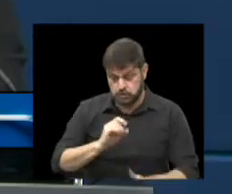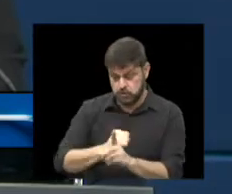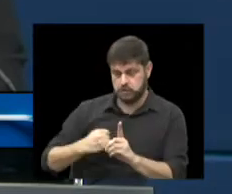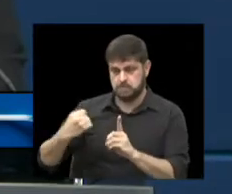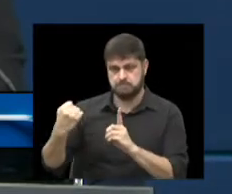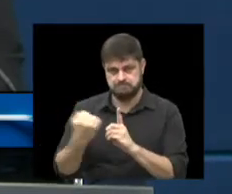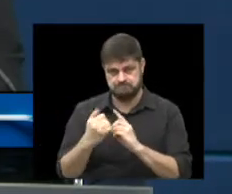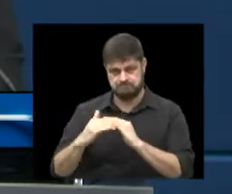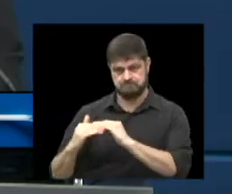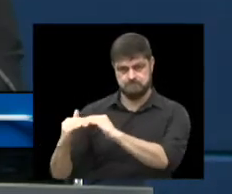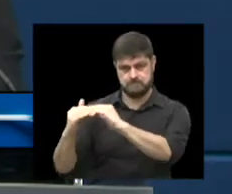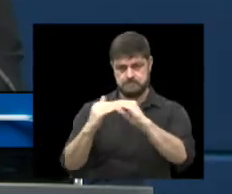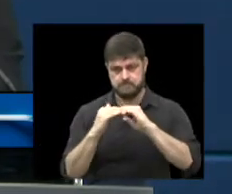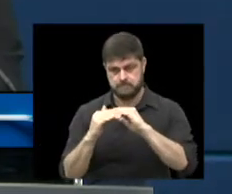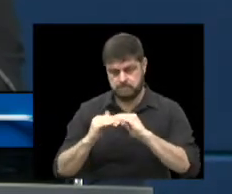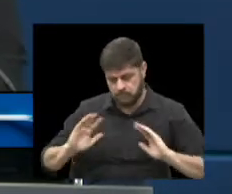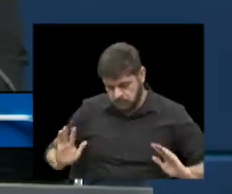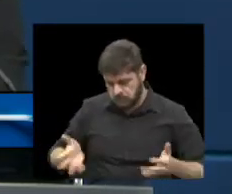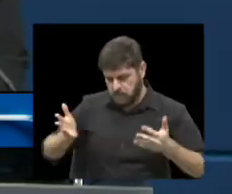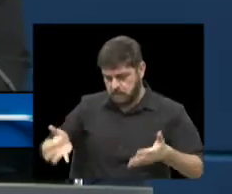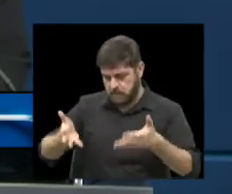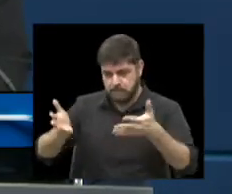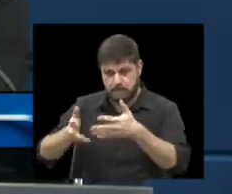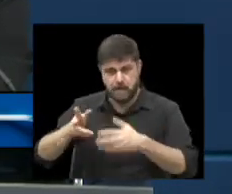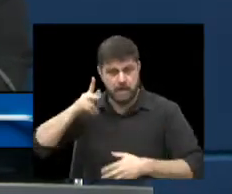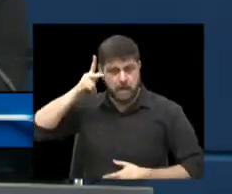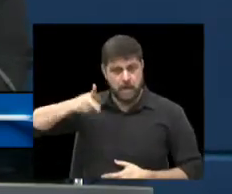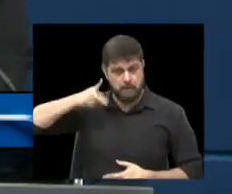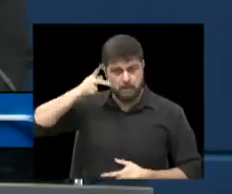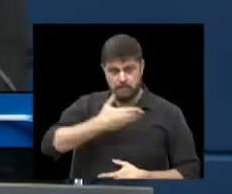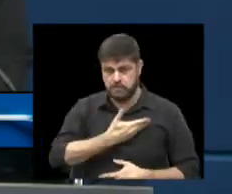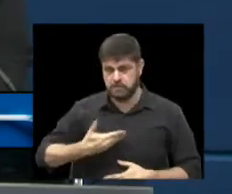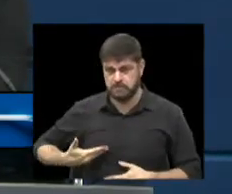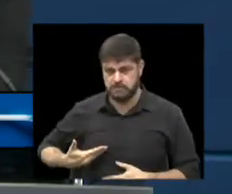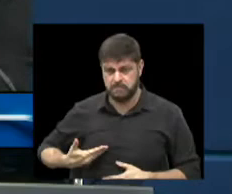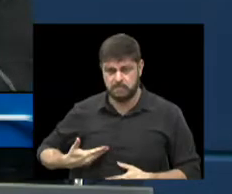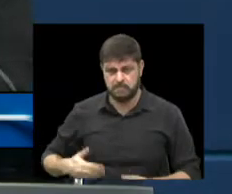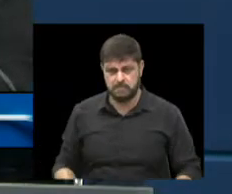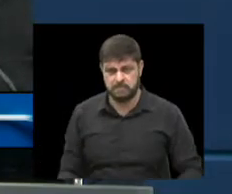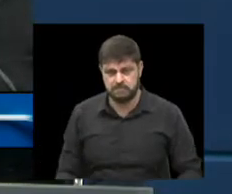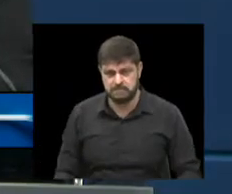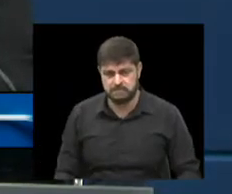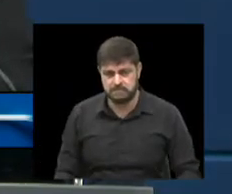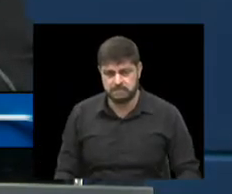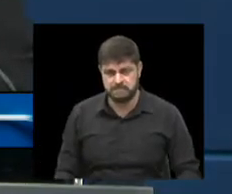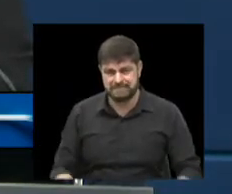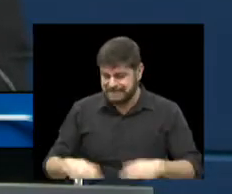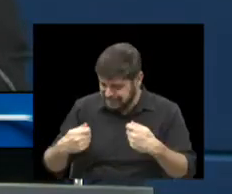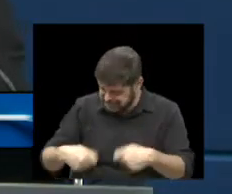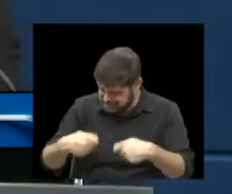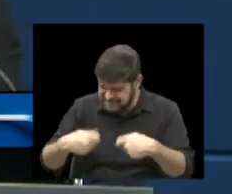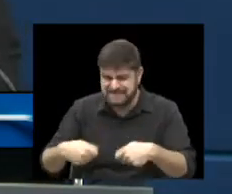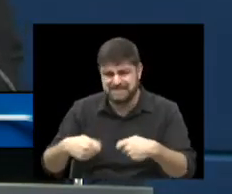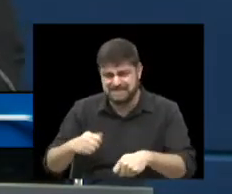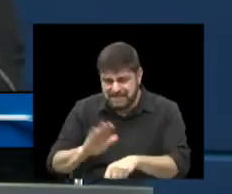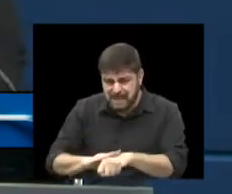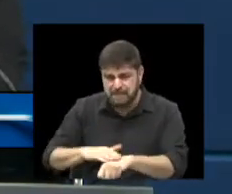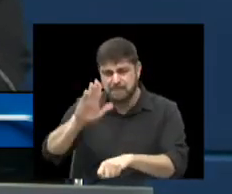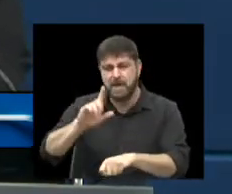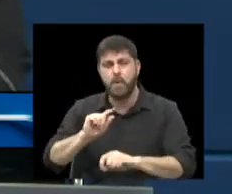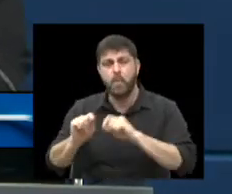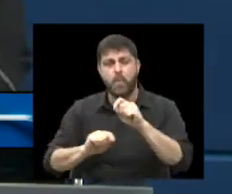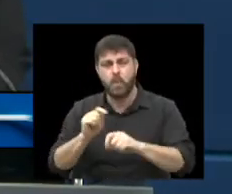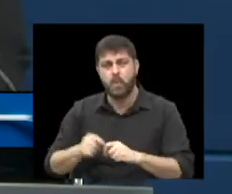sociais e às políticas públicas. É mais necessário ainda que o serviço